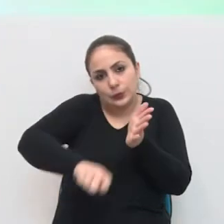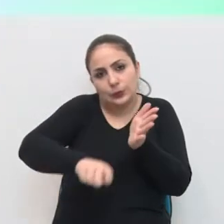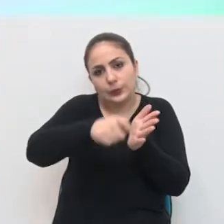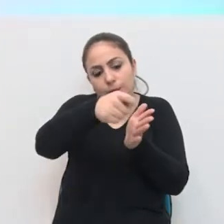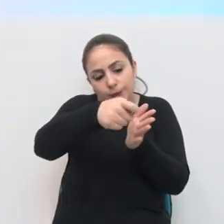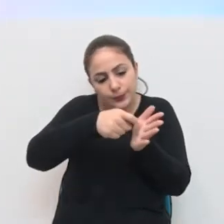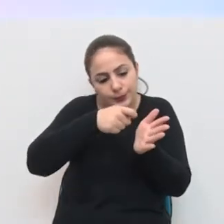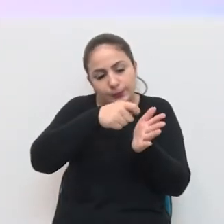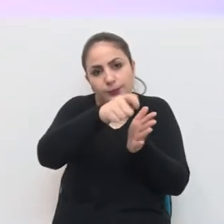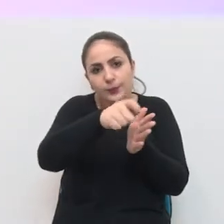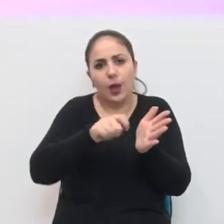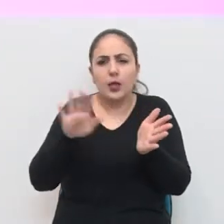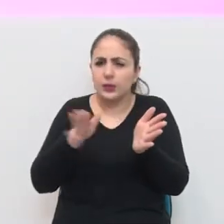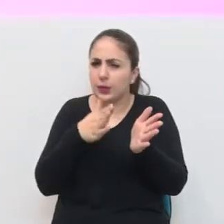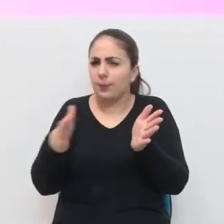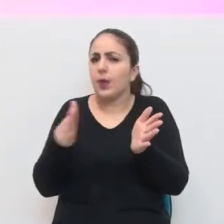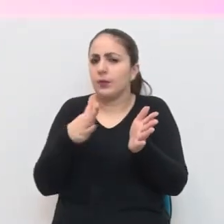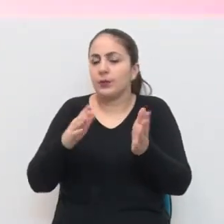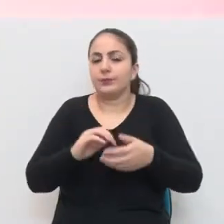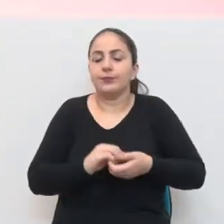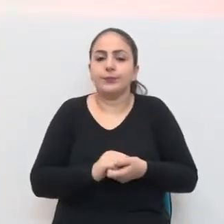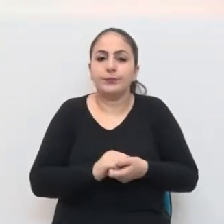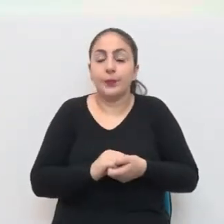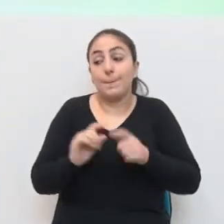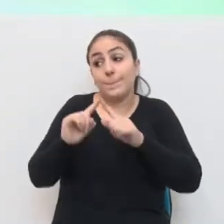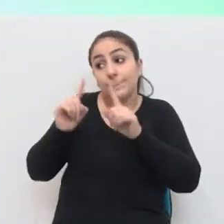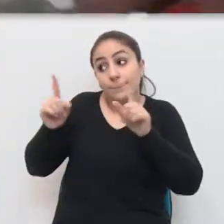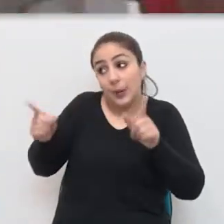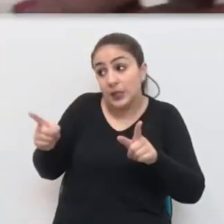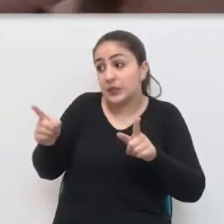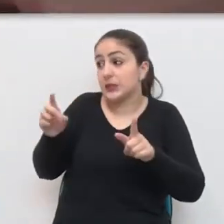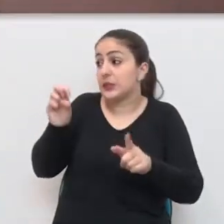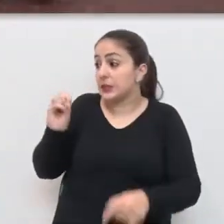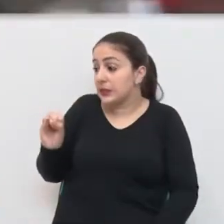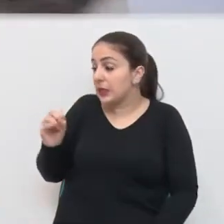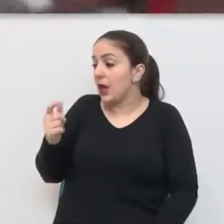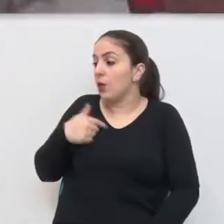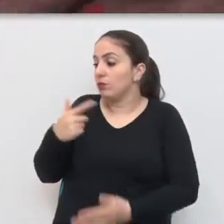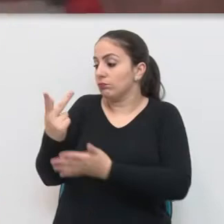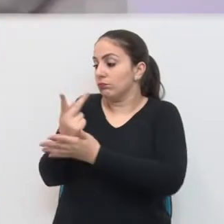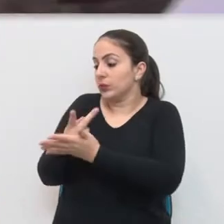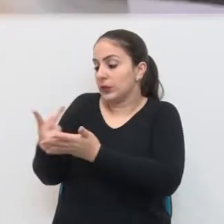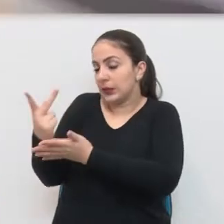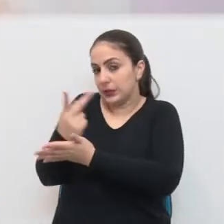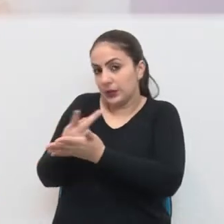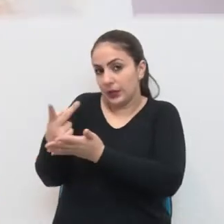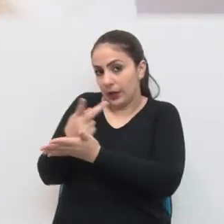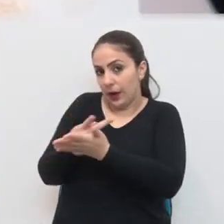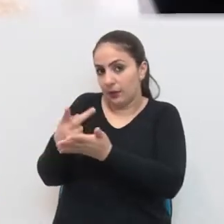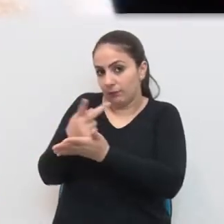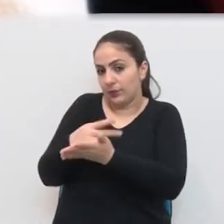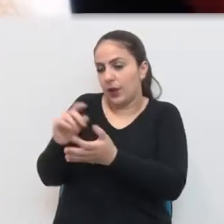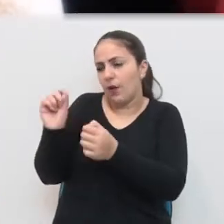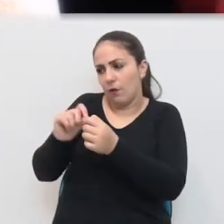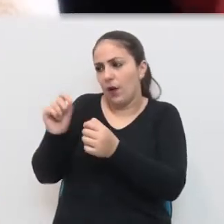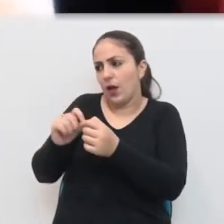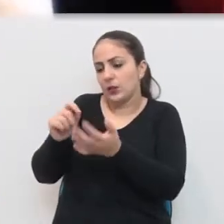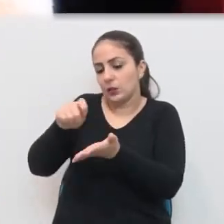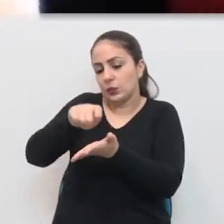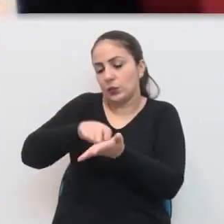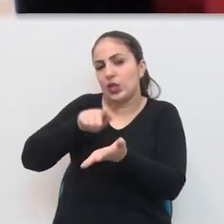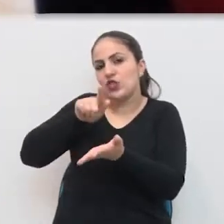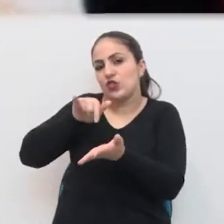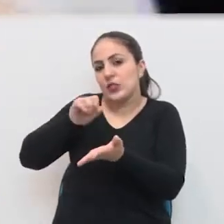não marco nada, depende da obra. Mas se eu desenhar alguma coisa, eu faço